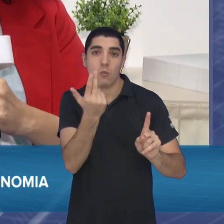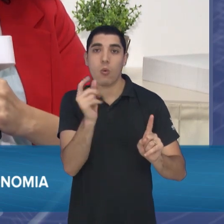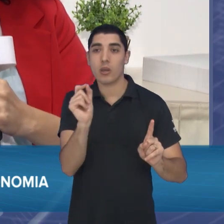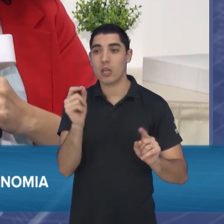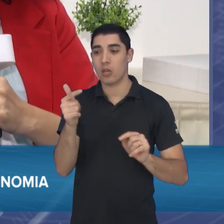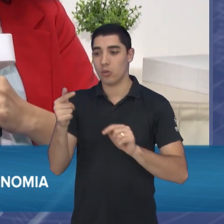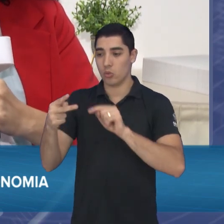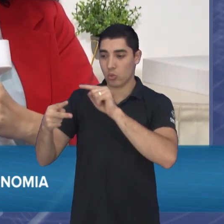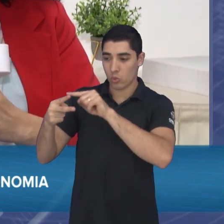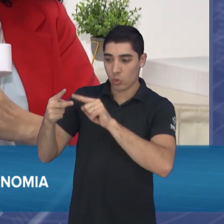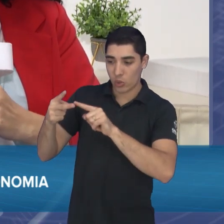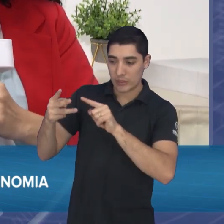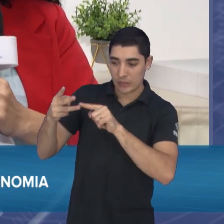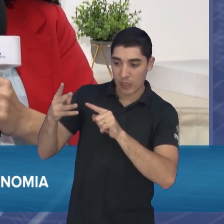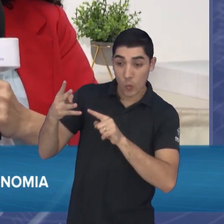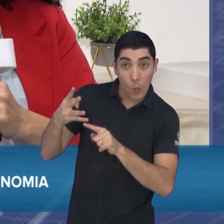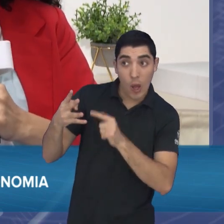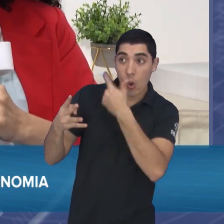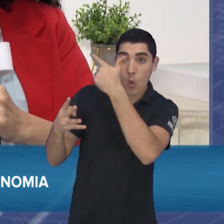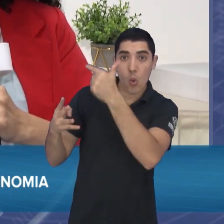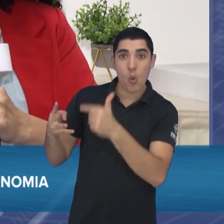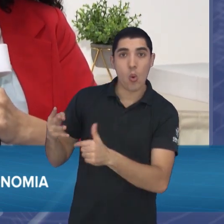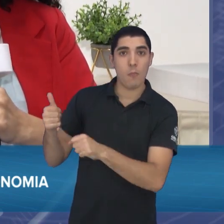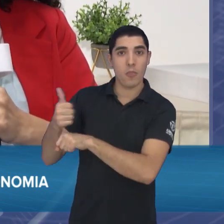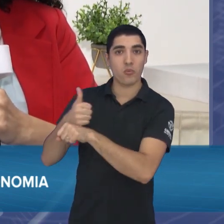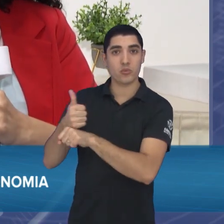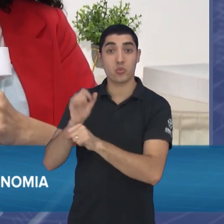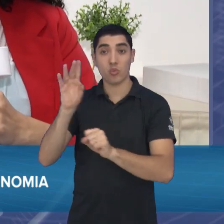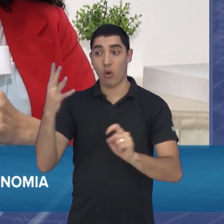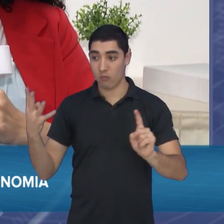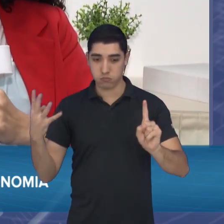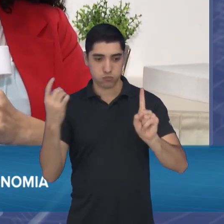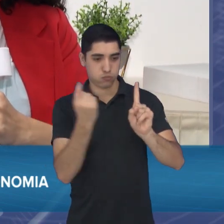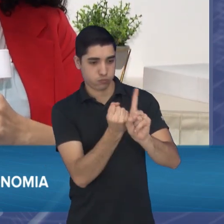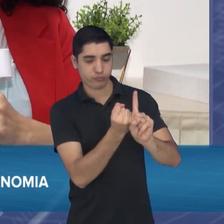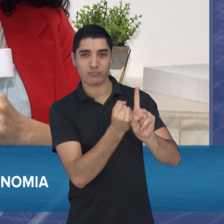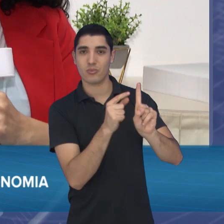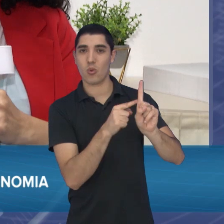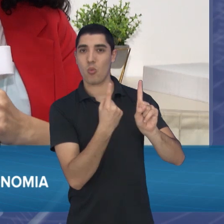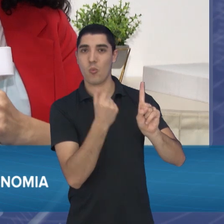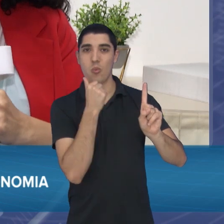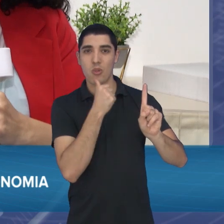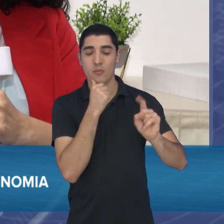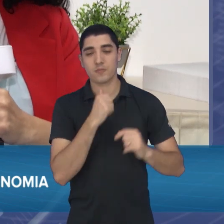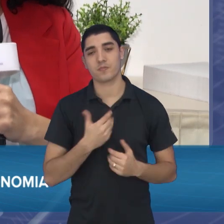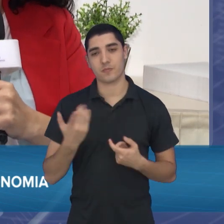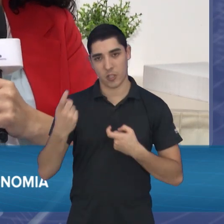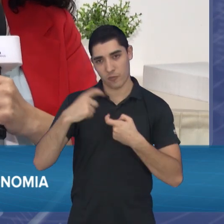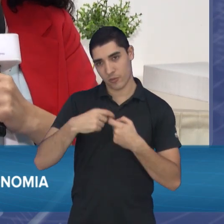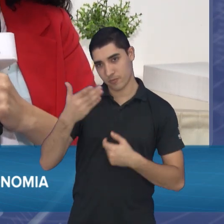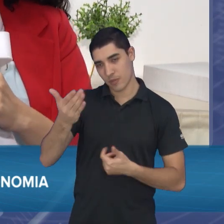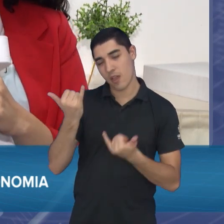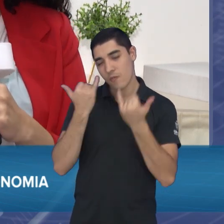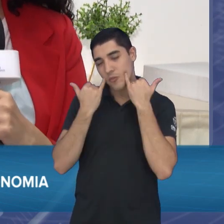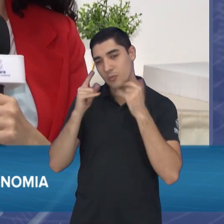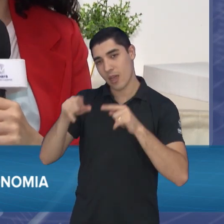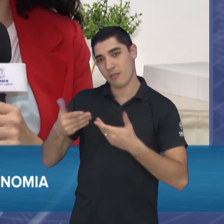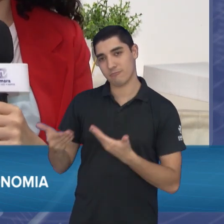outros profissionais. Então, quando a gente coloca isso no papel, fica assustador. Dani, a gente volta para o estúdio e essas são as